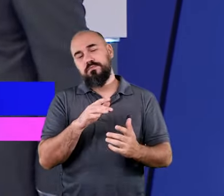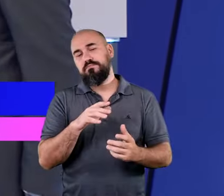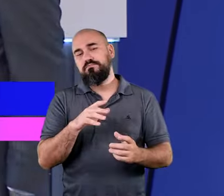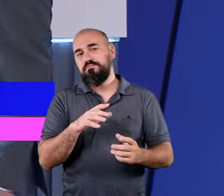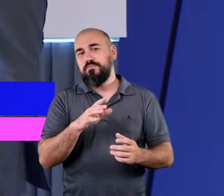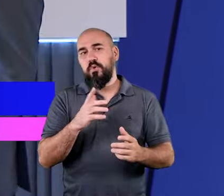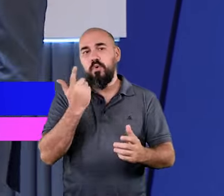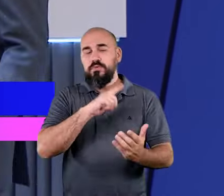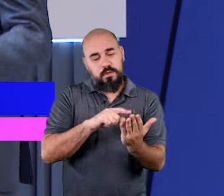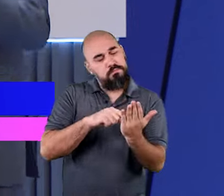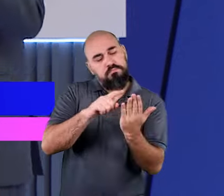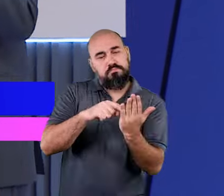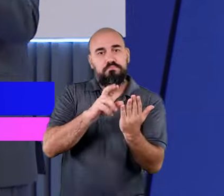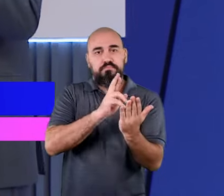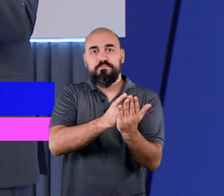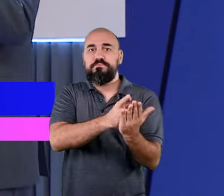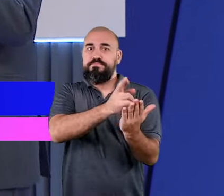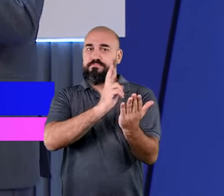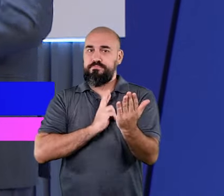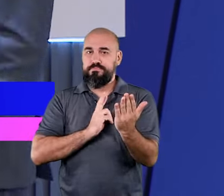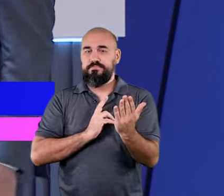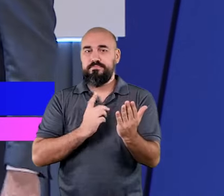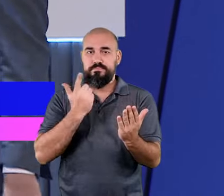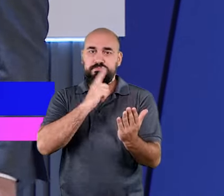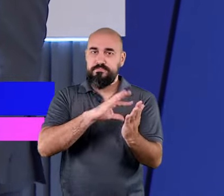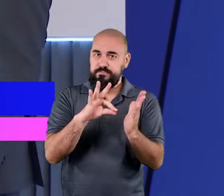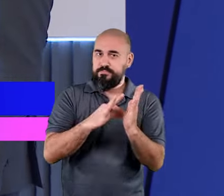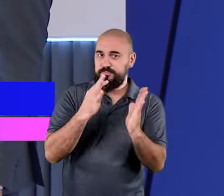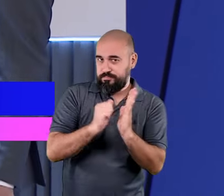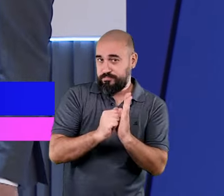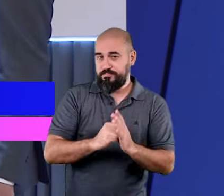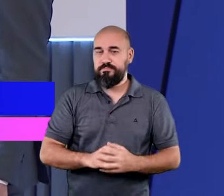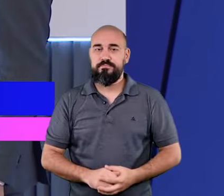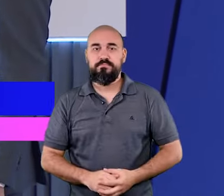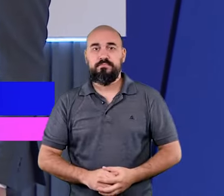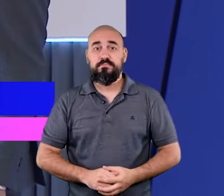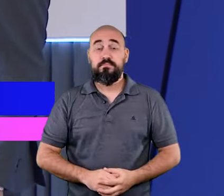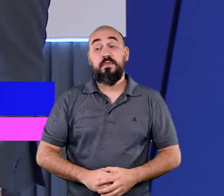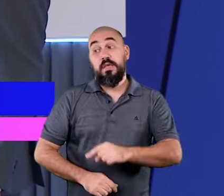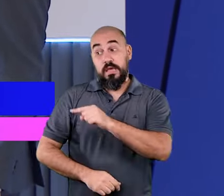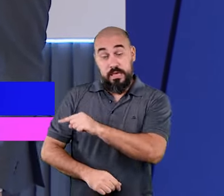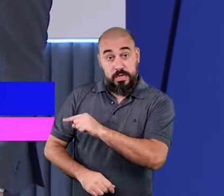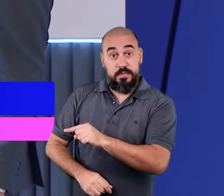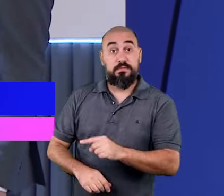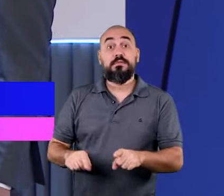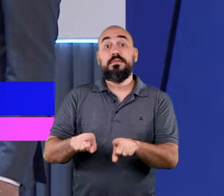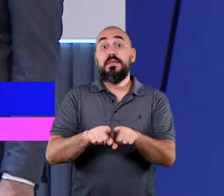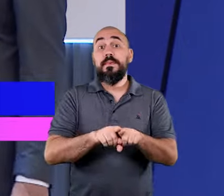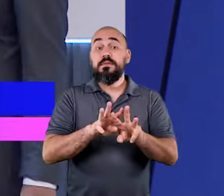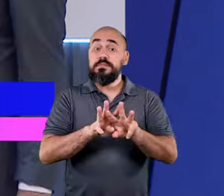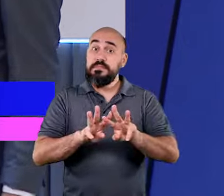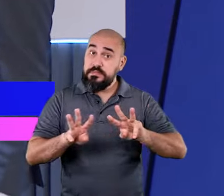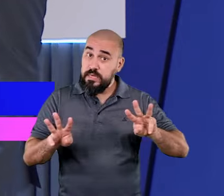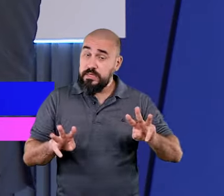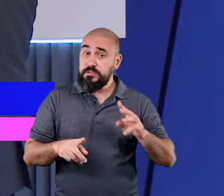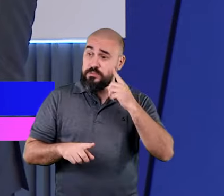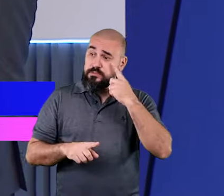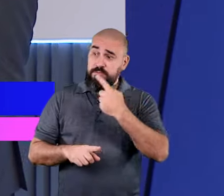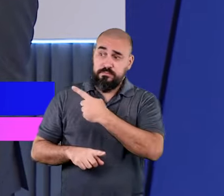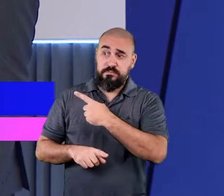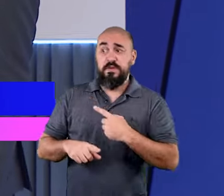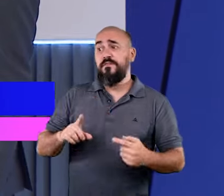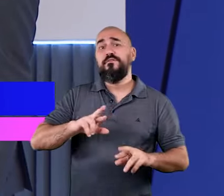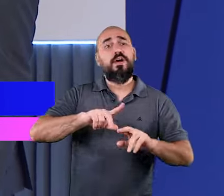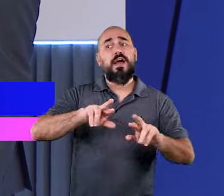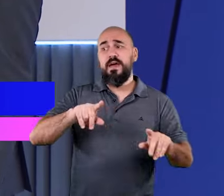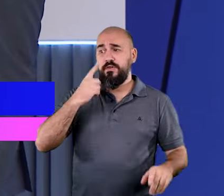diretamente no seu celular. Quando você vai nesse site que eu te falei, você vai chegar nessa página aqui, que é Estude a Bíblia com a Novo Tempo. Então tem